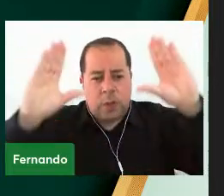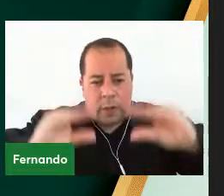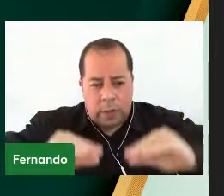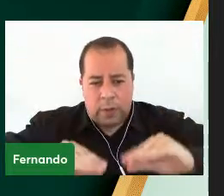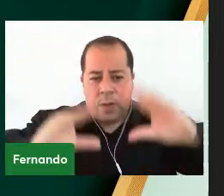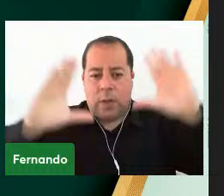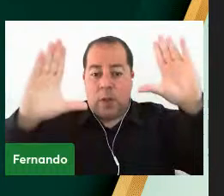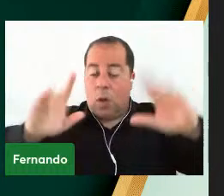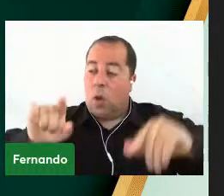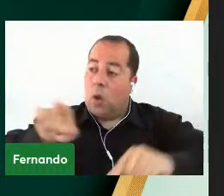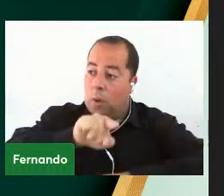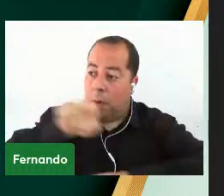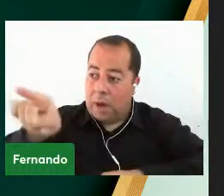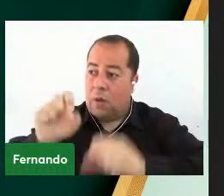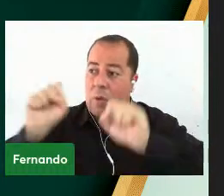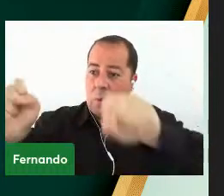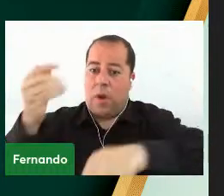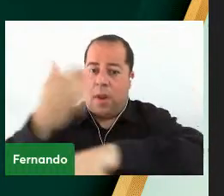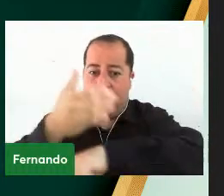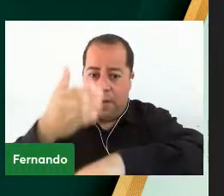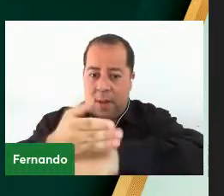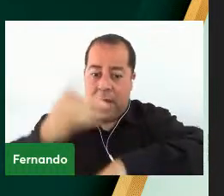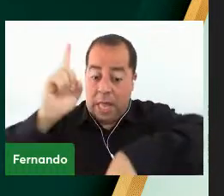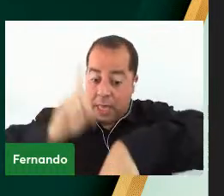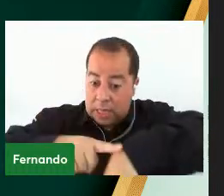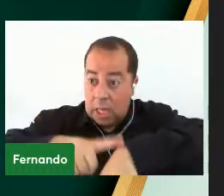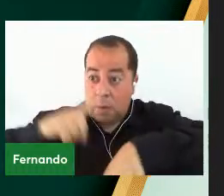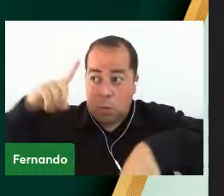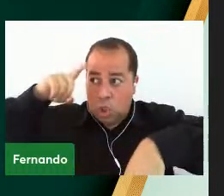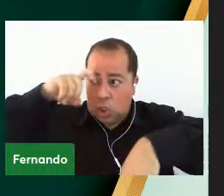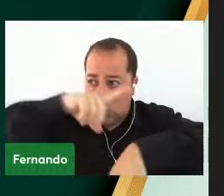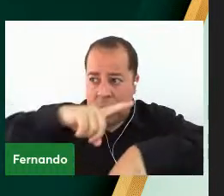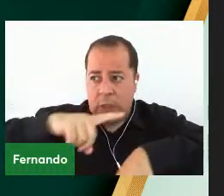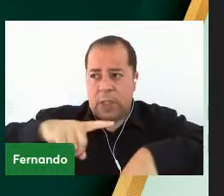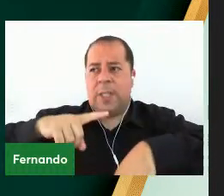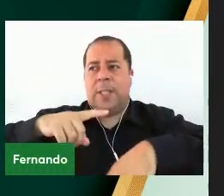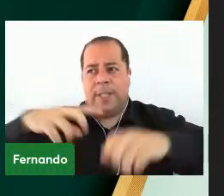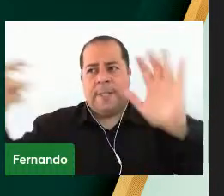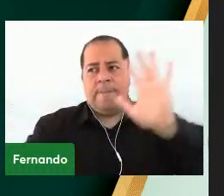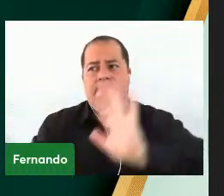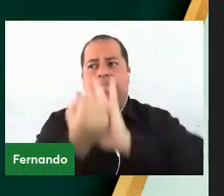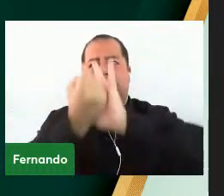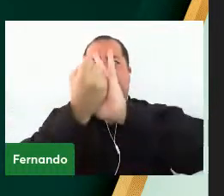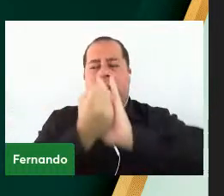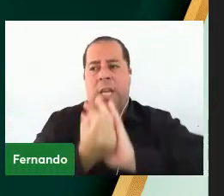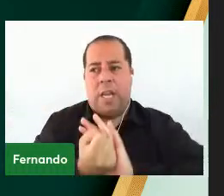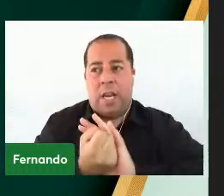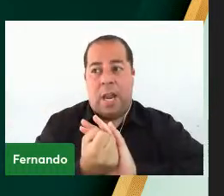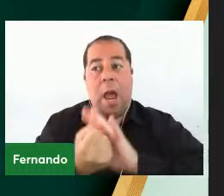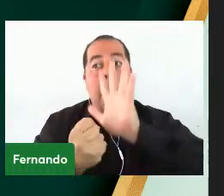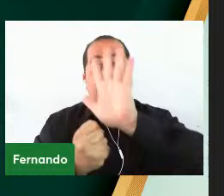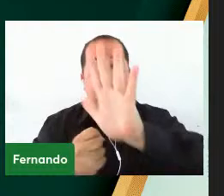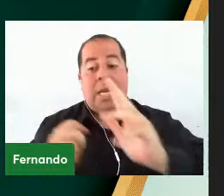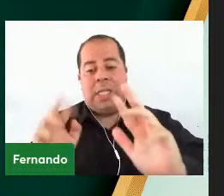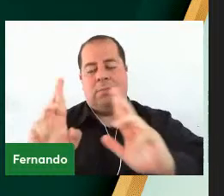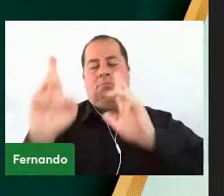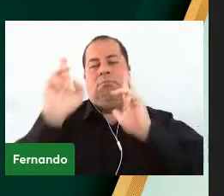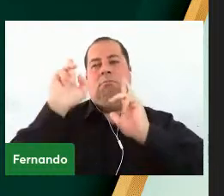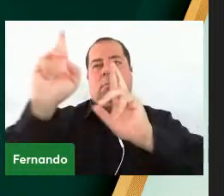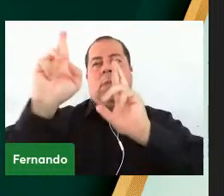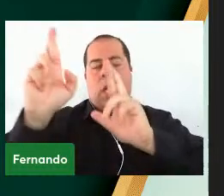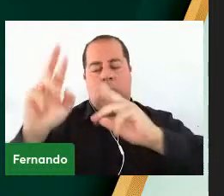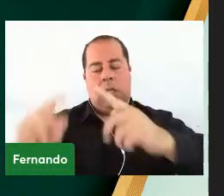aqui. Momentos de dificuldade são fortemente marcados também por momentos de esperança, e é